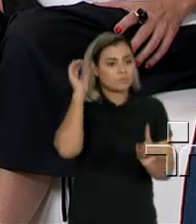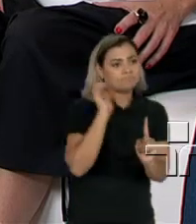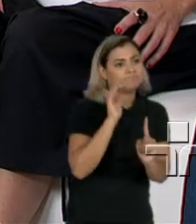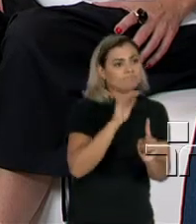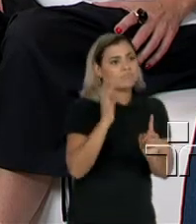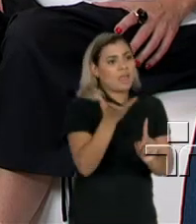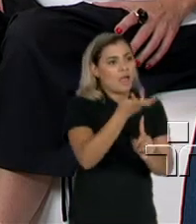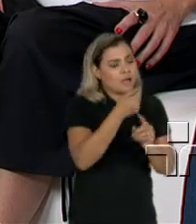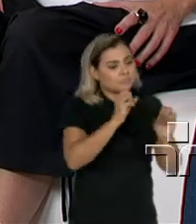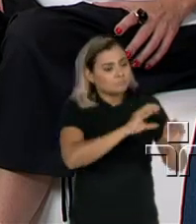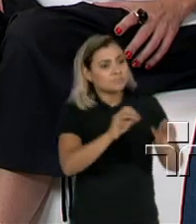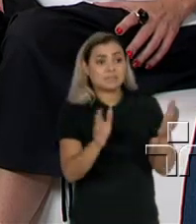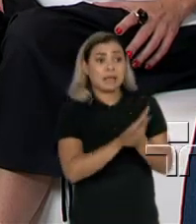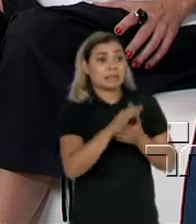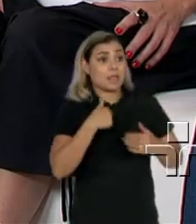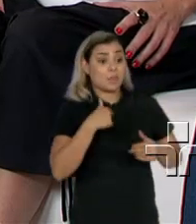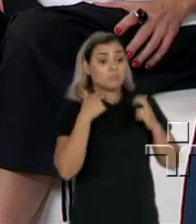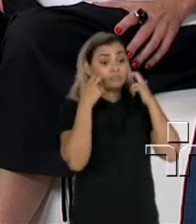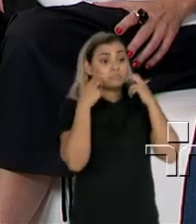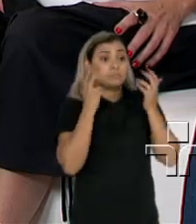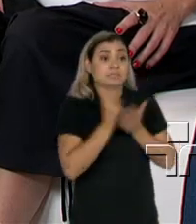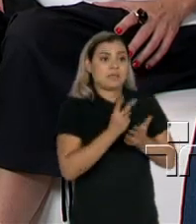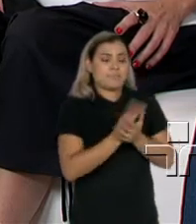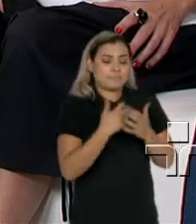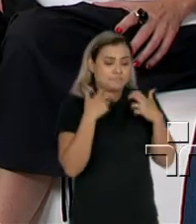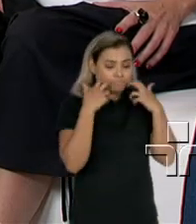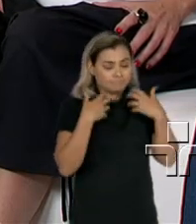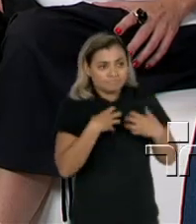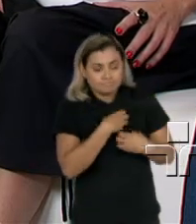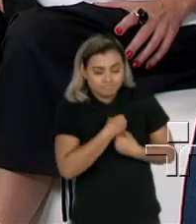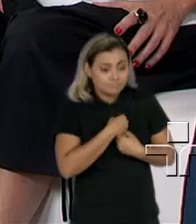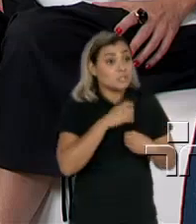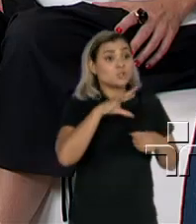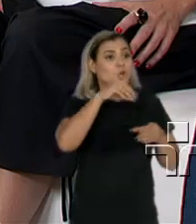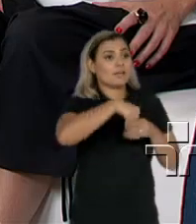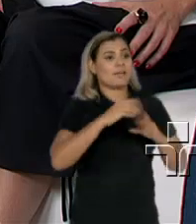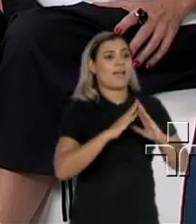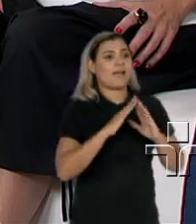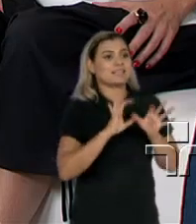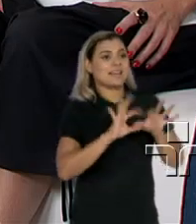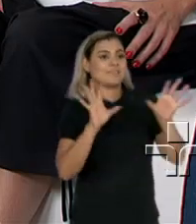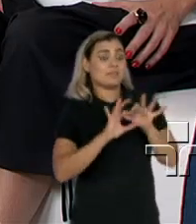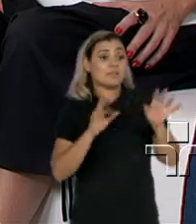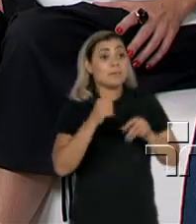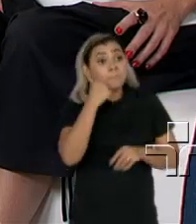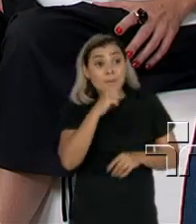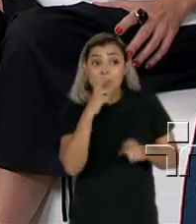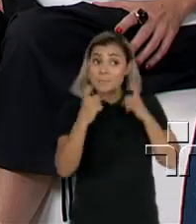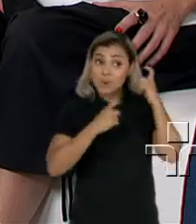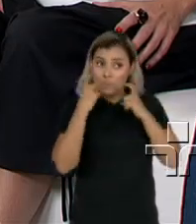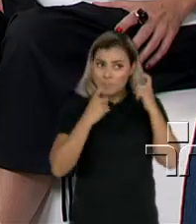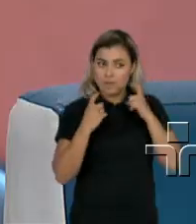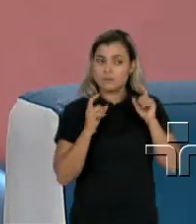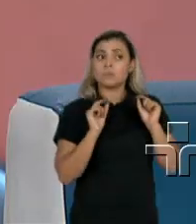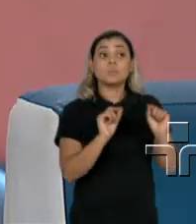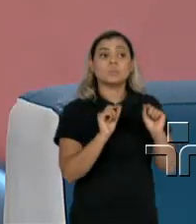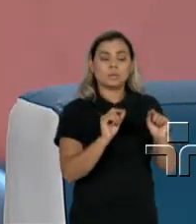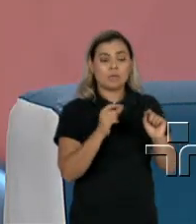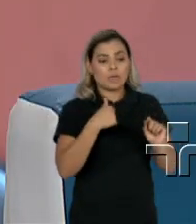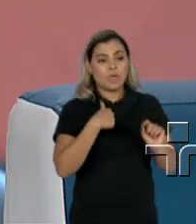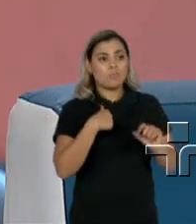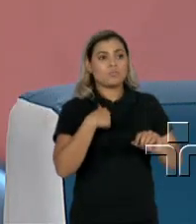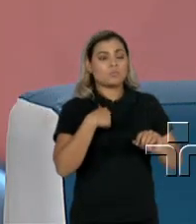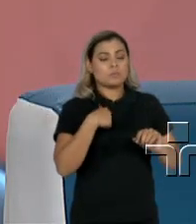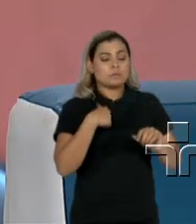e intuição enche-me do fora de casa então eu só escutava em casa é ea mãe ficou muito preocupada de eu não poder